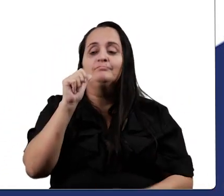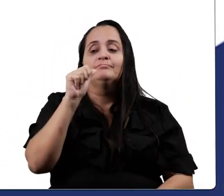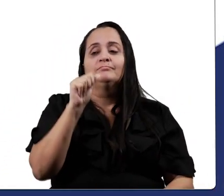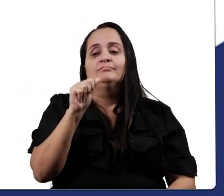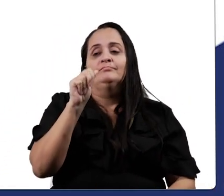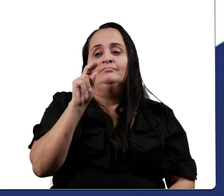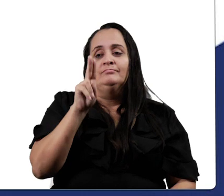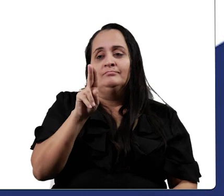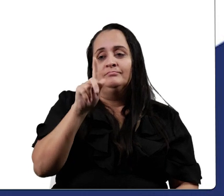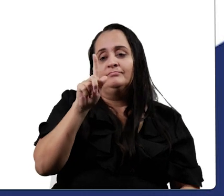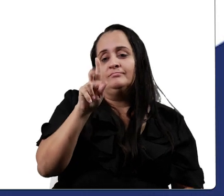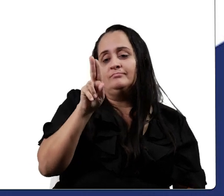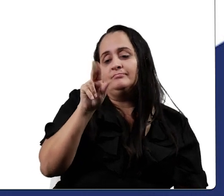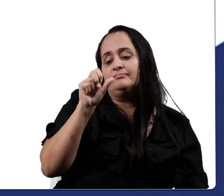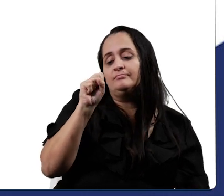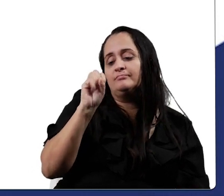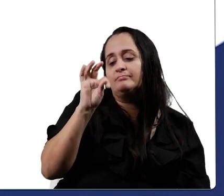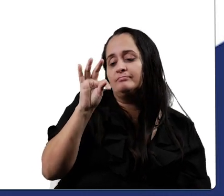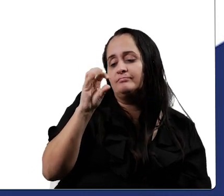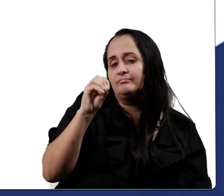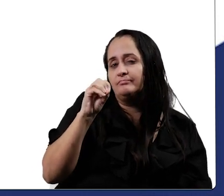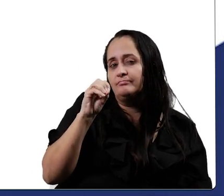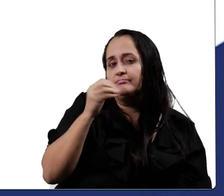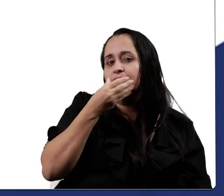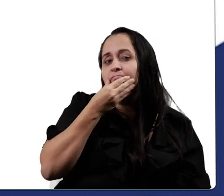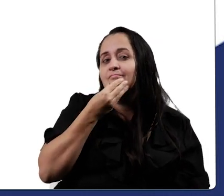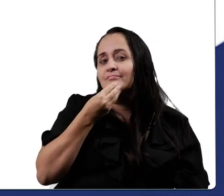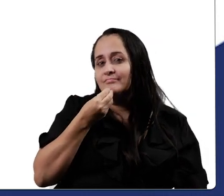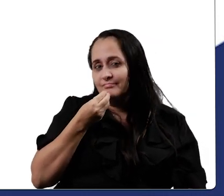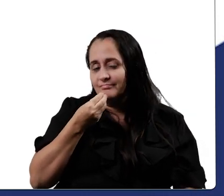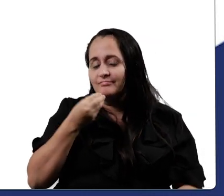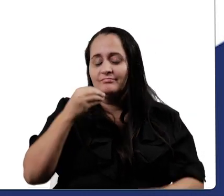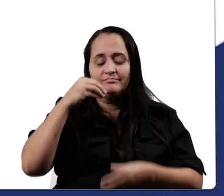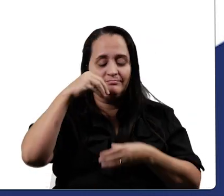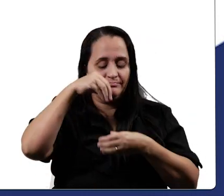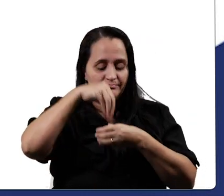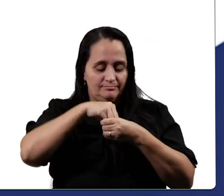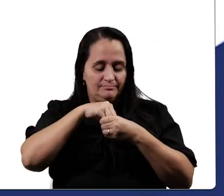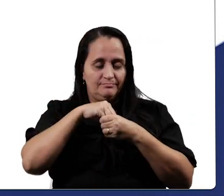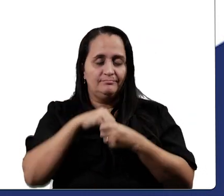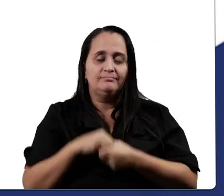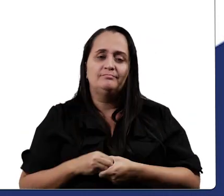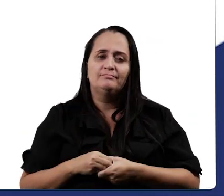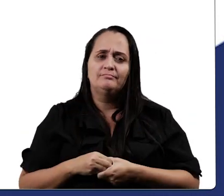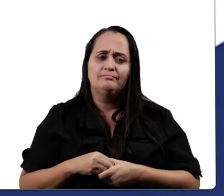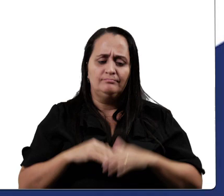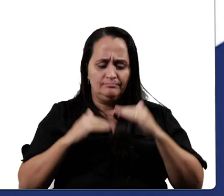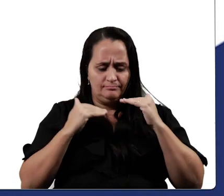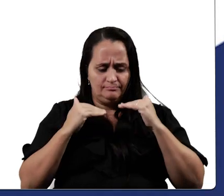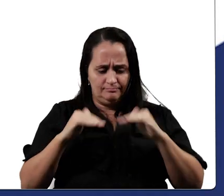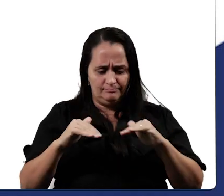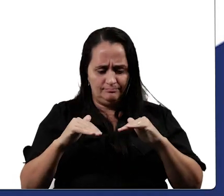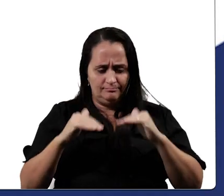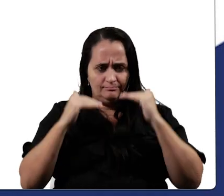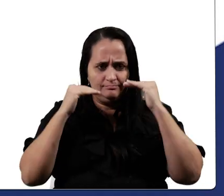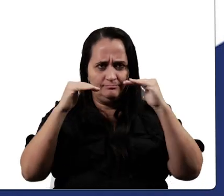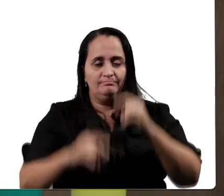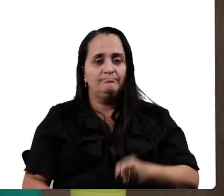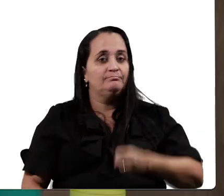andares e quatro apartamentos por andar quantos apartamentos há no